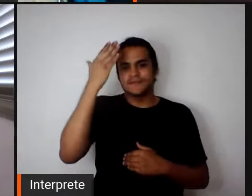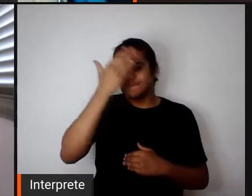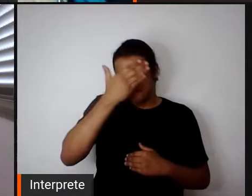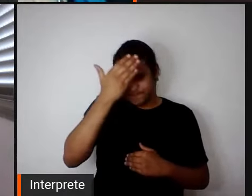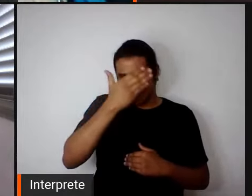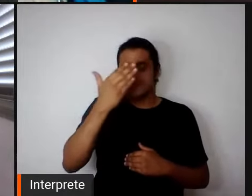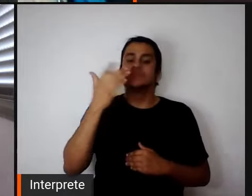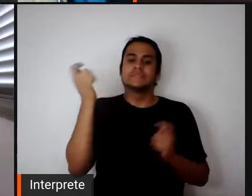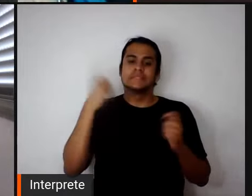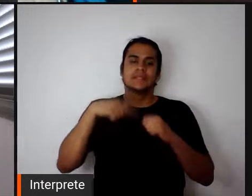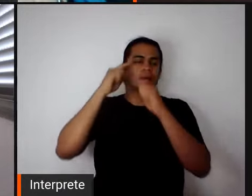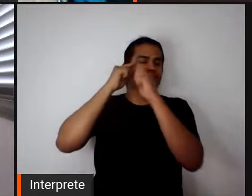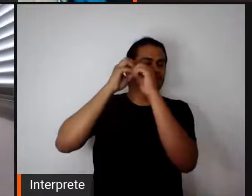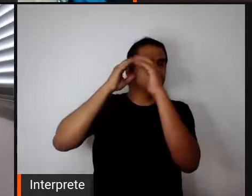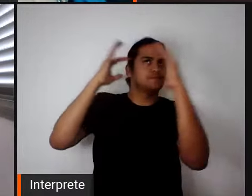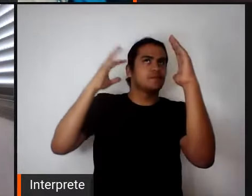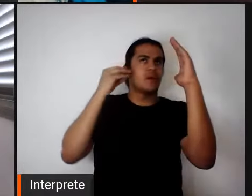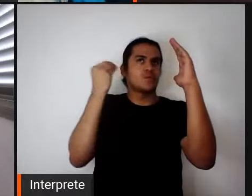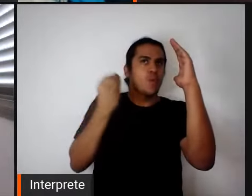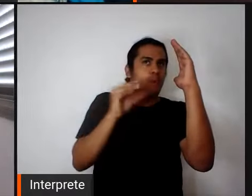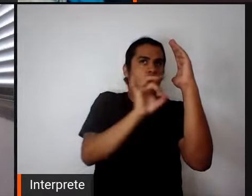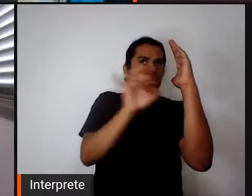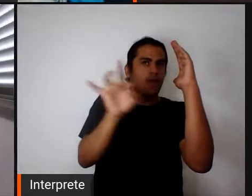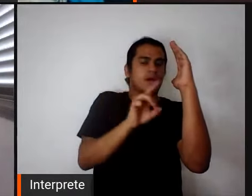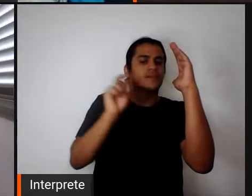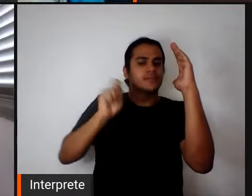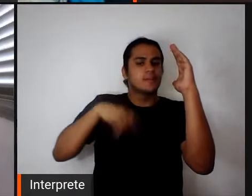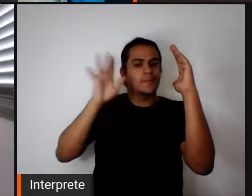nós para aqueles que estão nos acompanhando